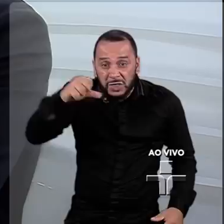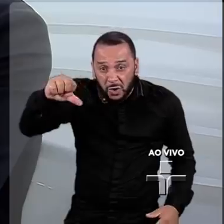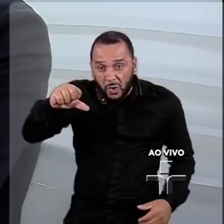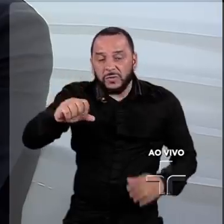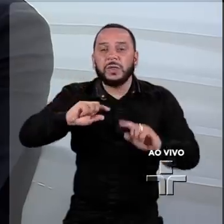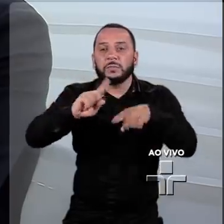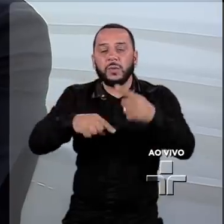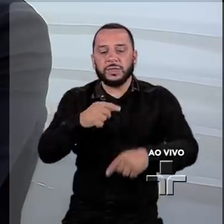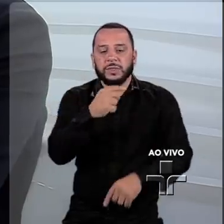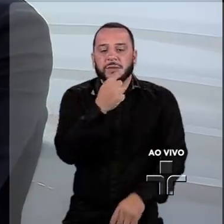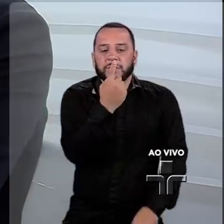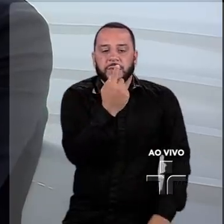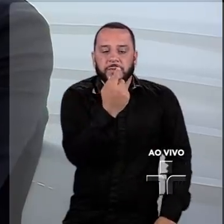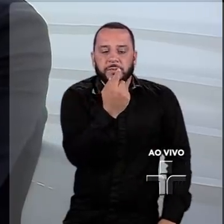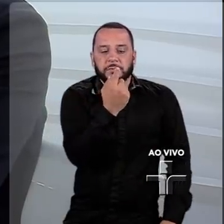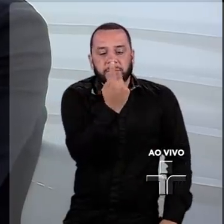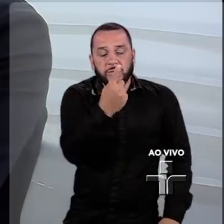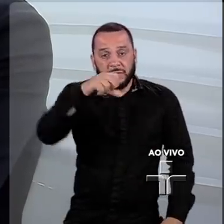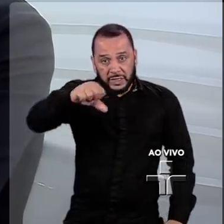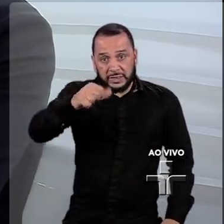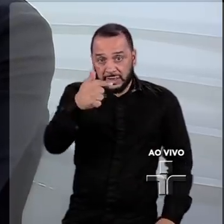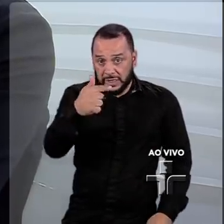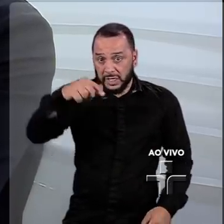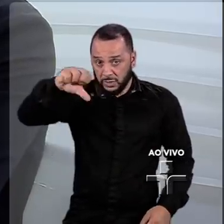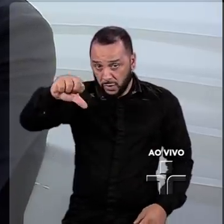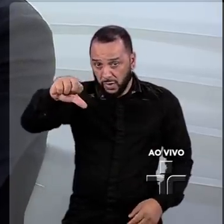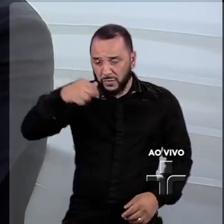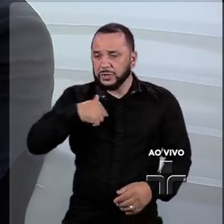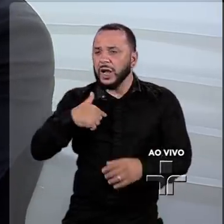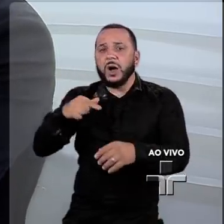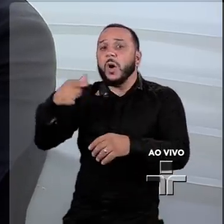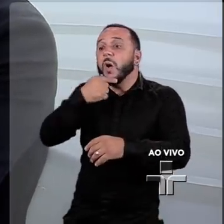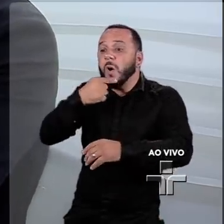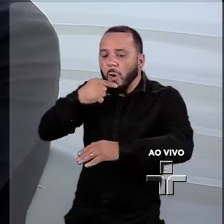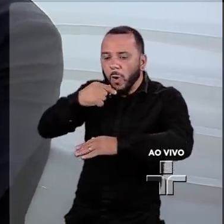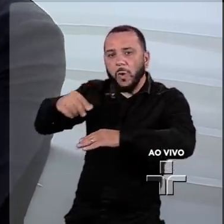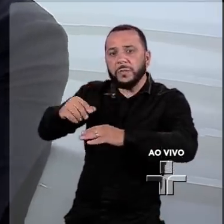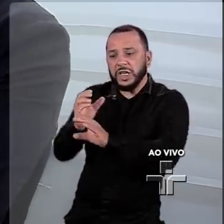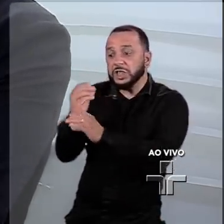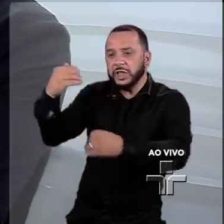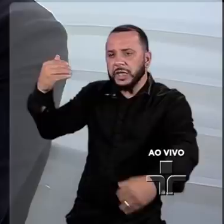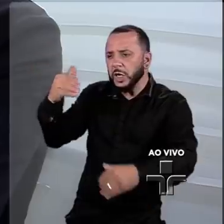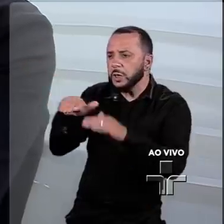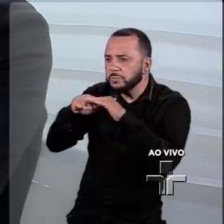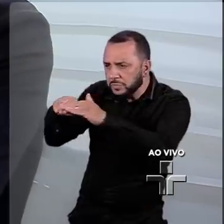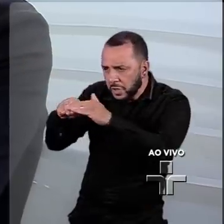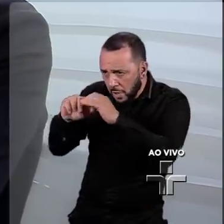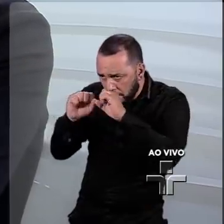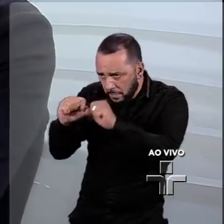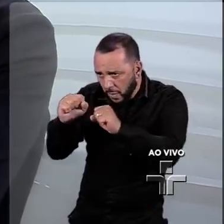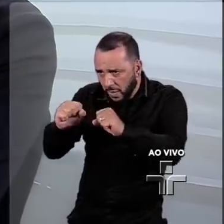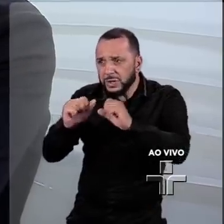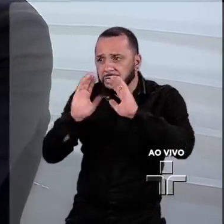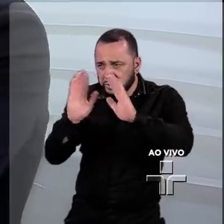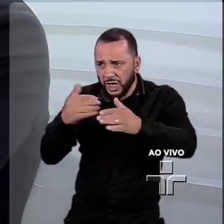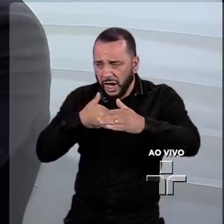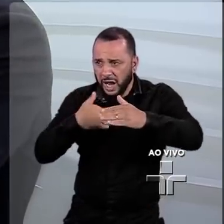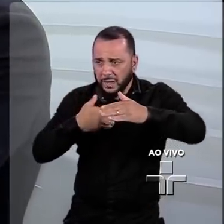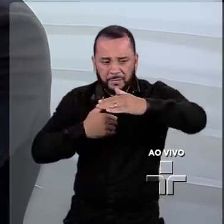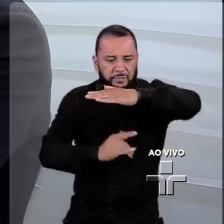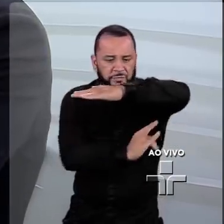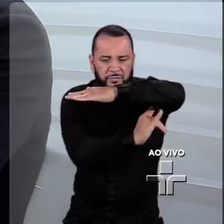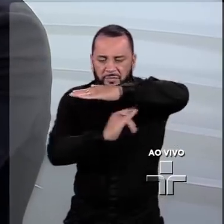1979, o projetista da ponte foi consultado se a Prefeitura poderia fazer um recap na ponte. E o